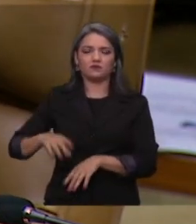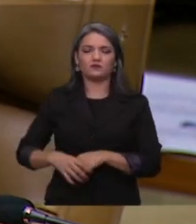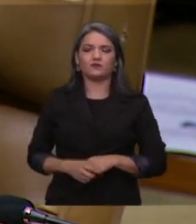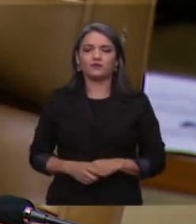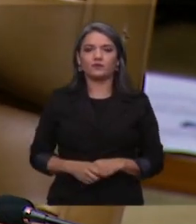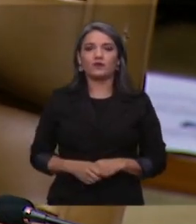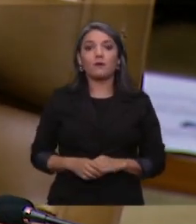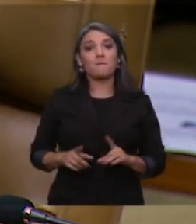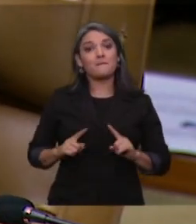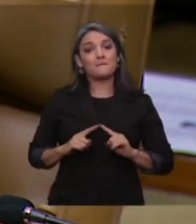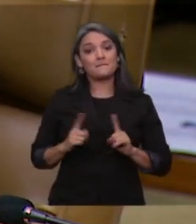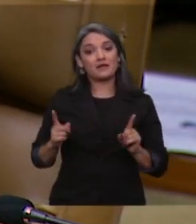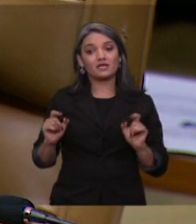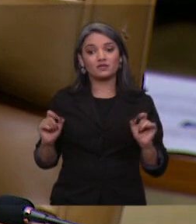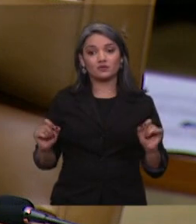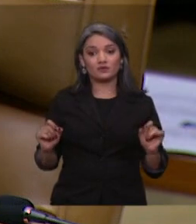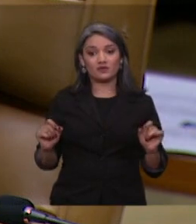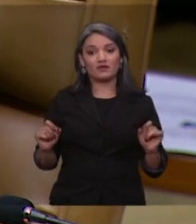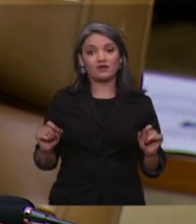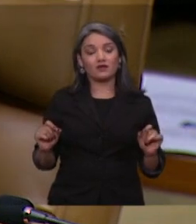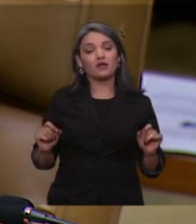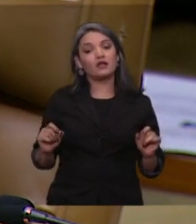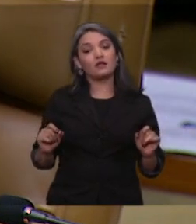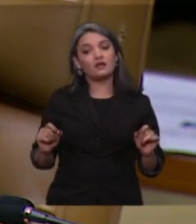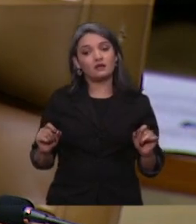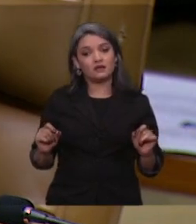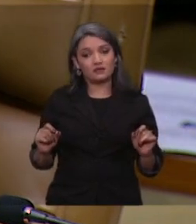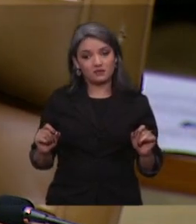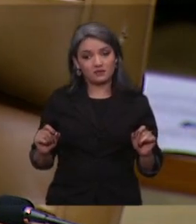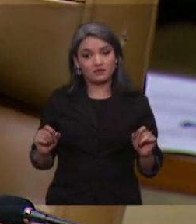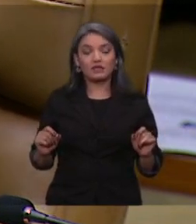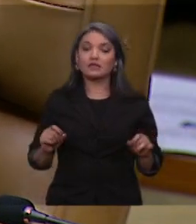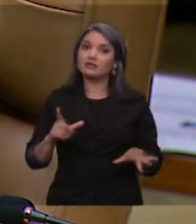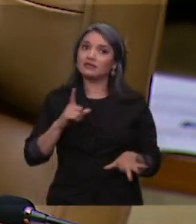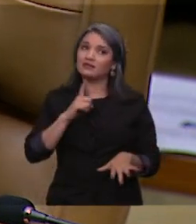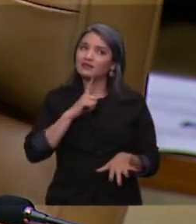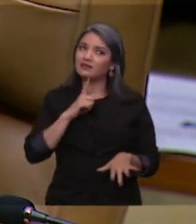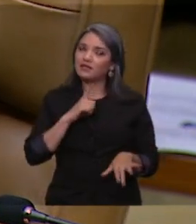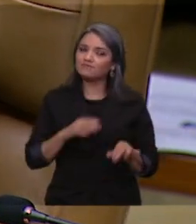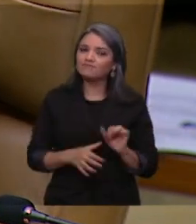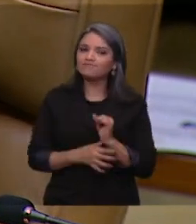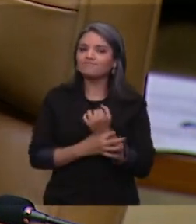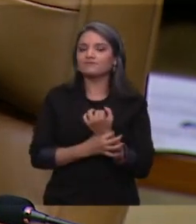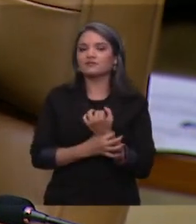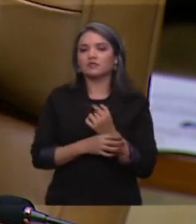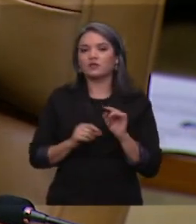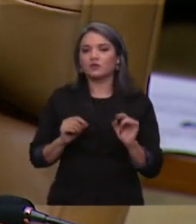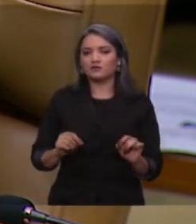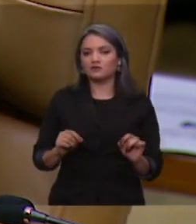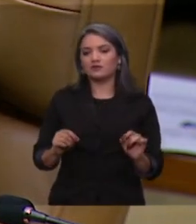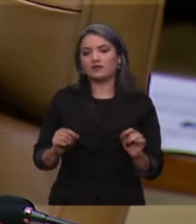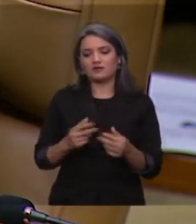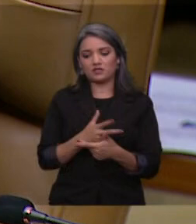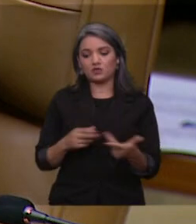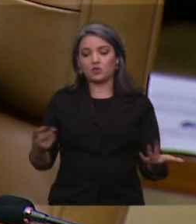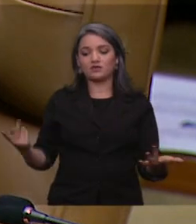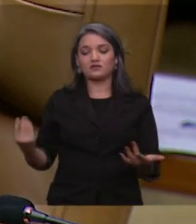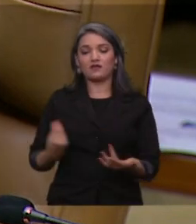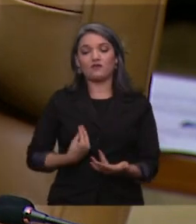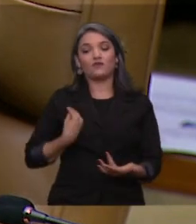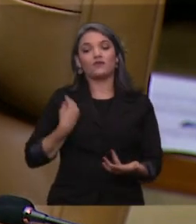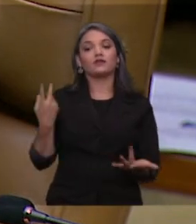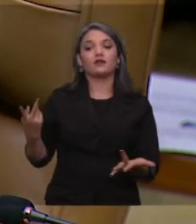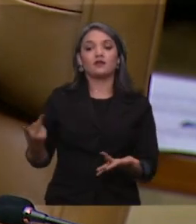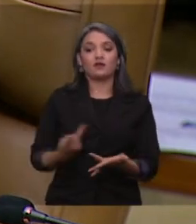Mas entendo que haveria um resguardo, dizendo por mim, das situações da vida que se imporão